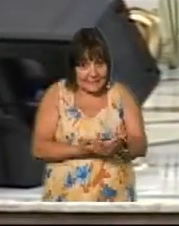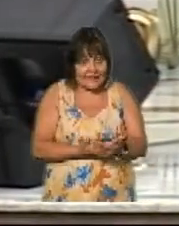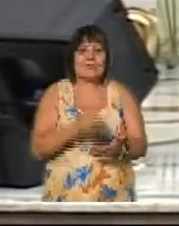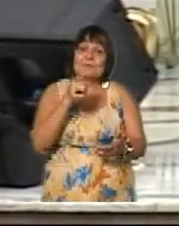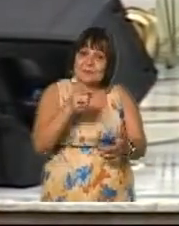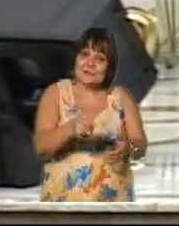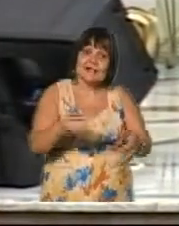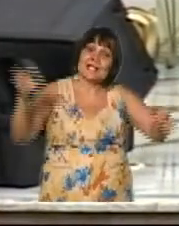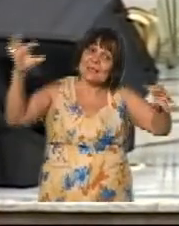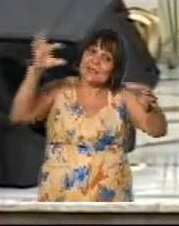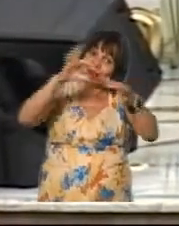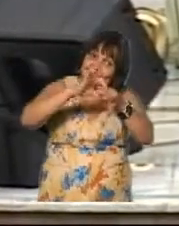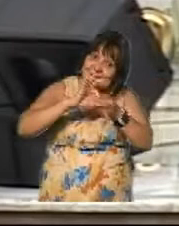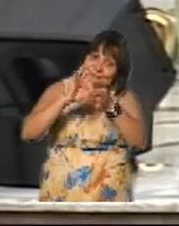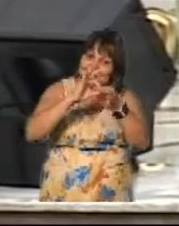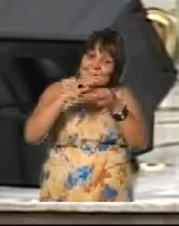reconciliou com Deus.